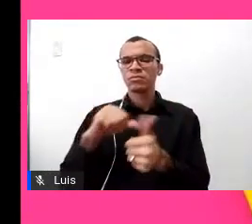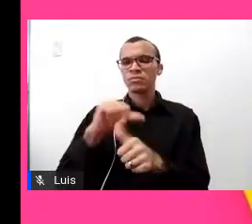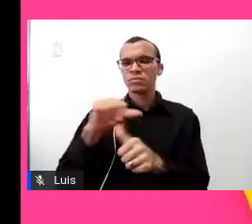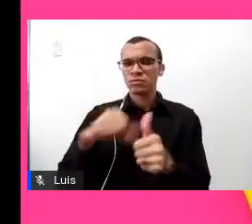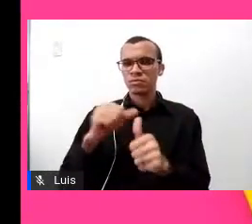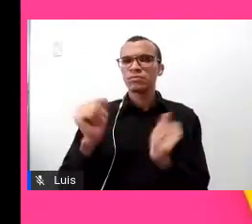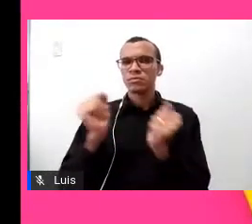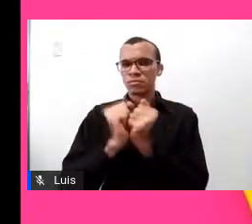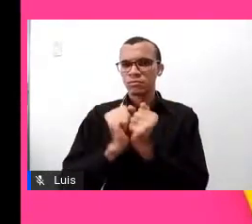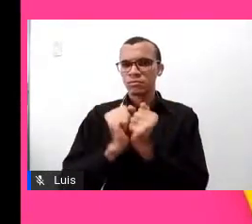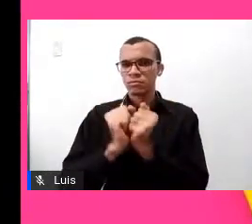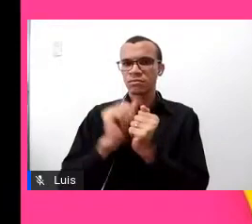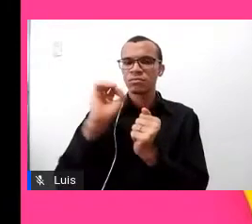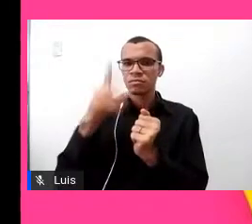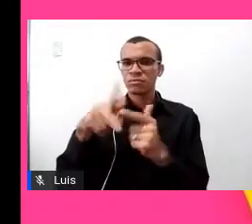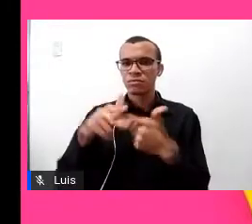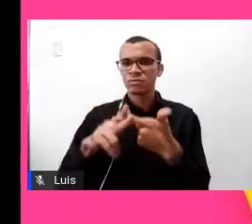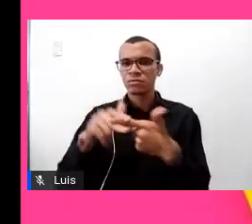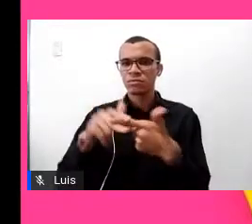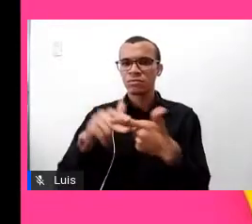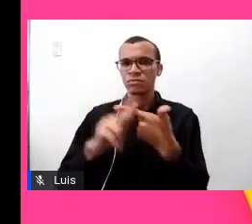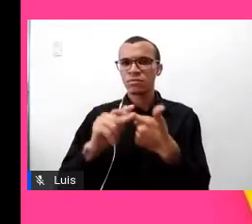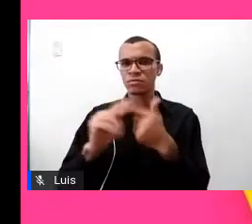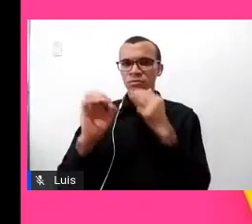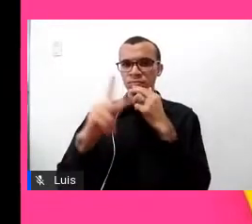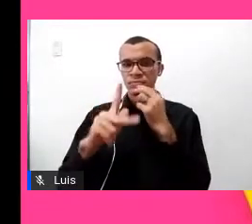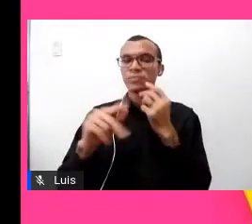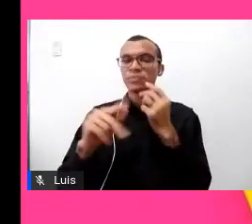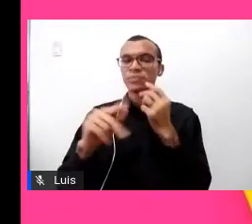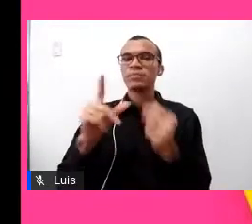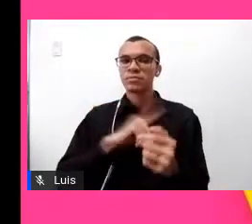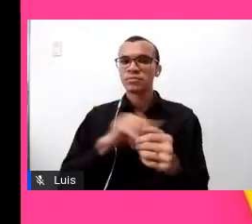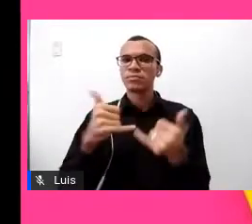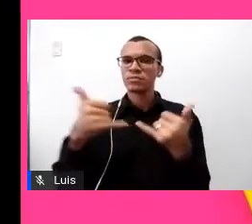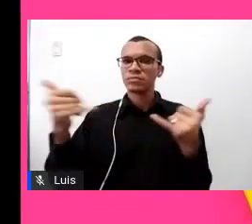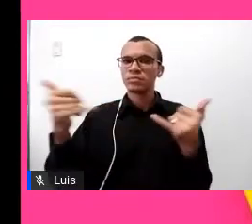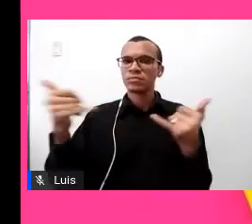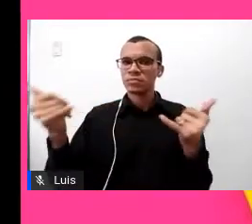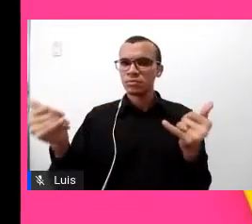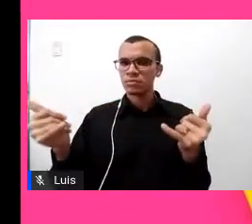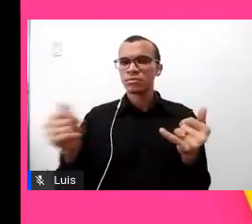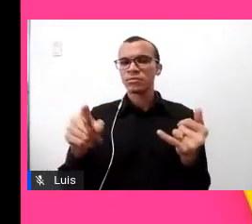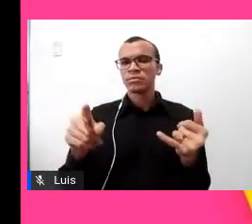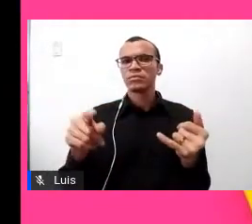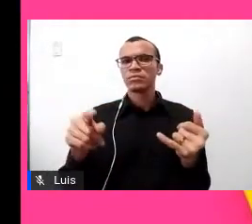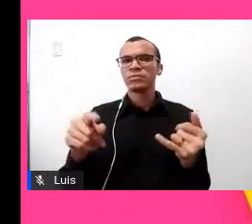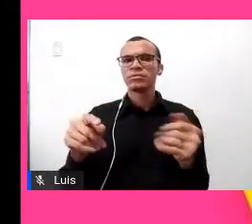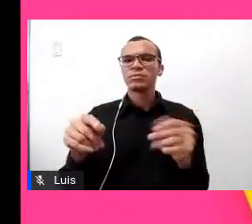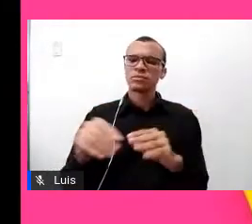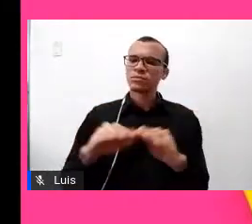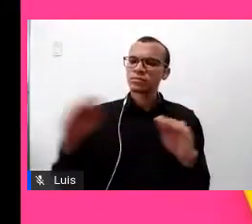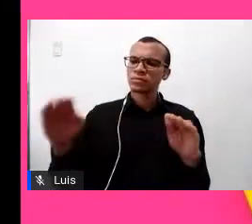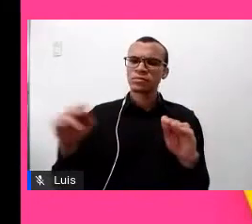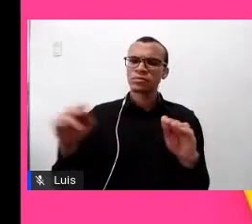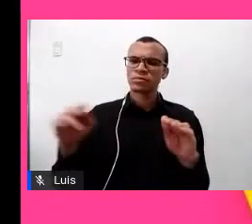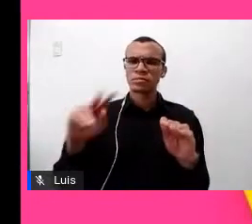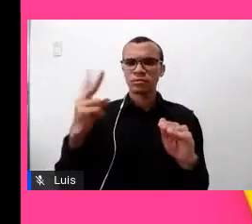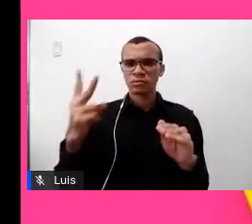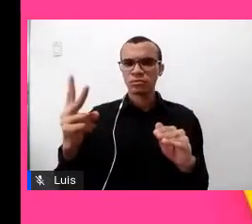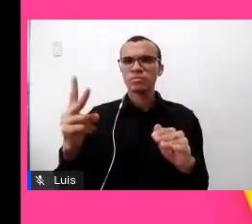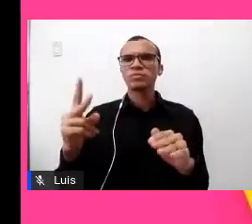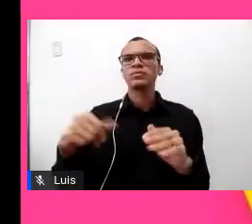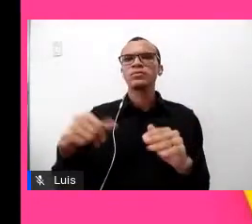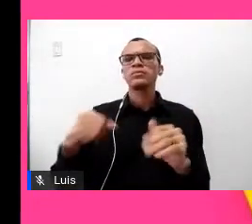tá? Mas aqui eu tenho o Arduino, os cabos, uma ponte H e um motor ali, tá bom? Eu vou